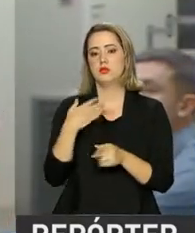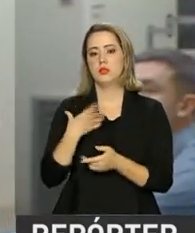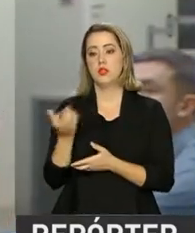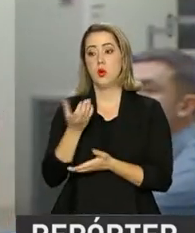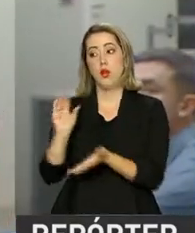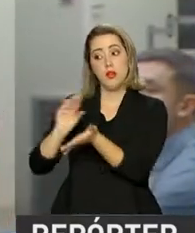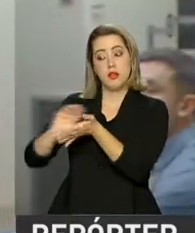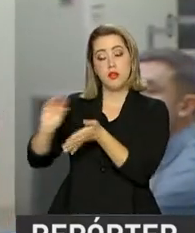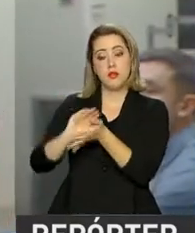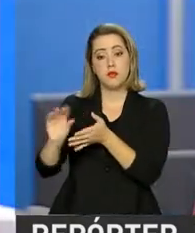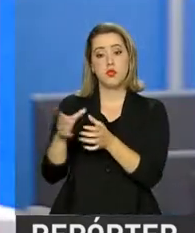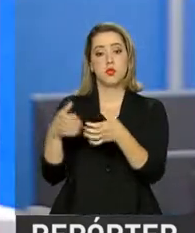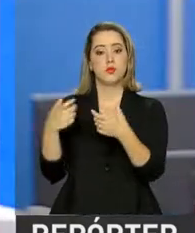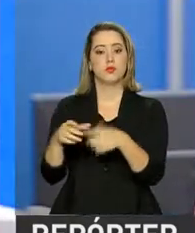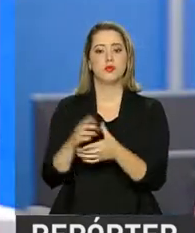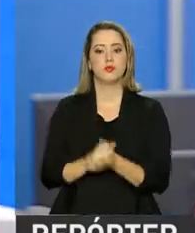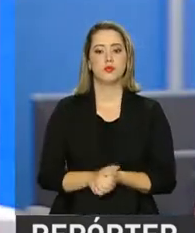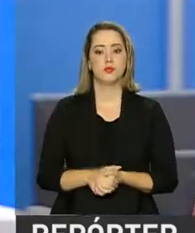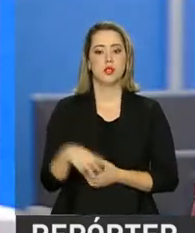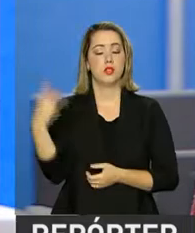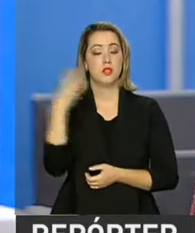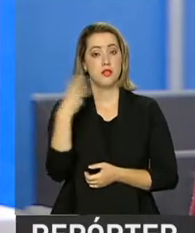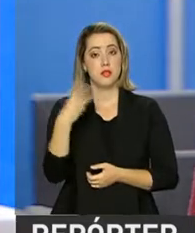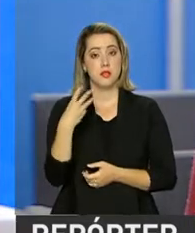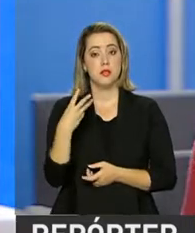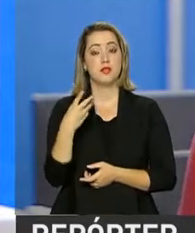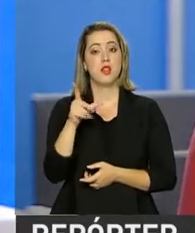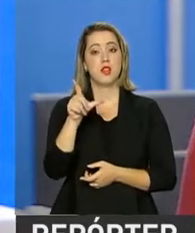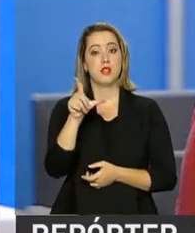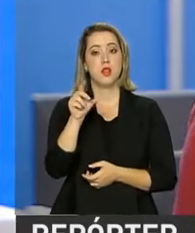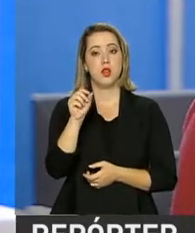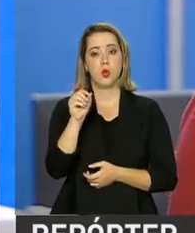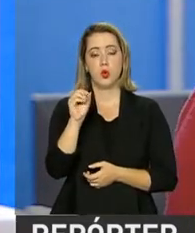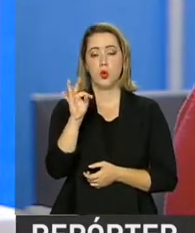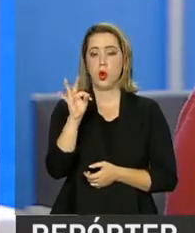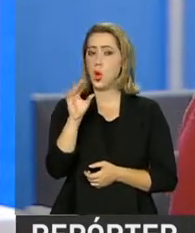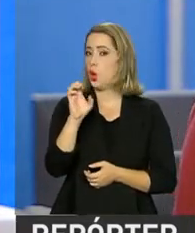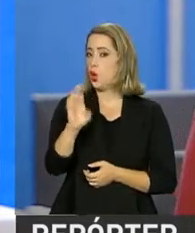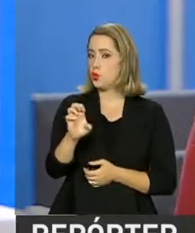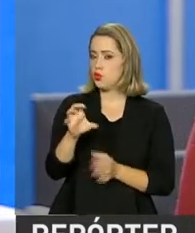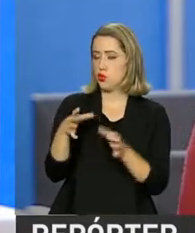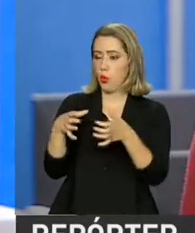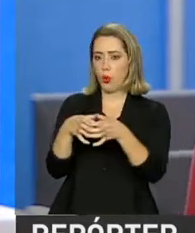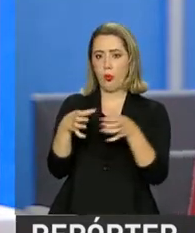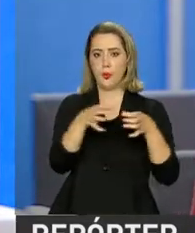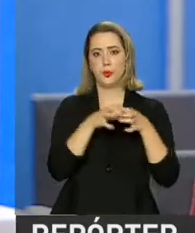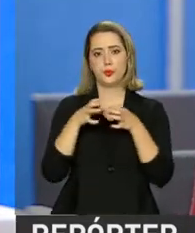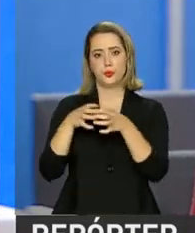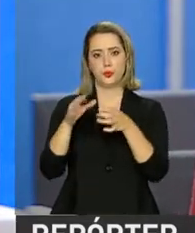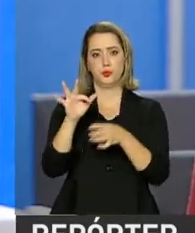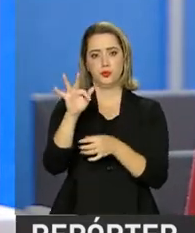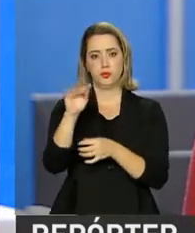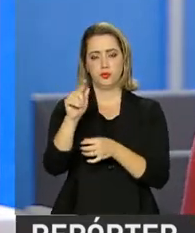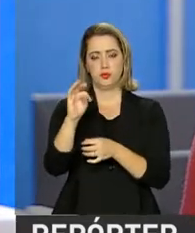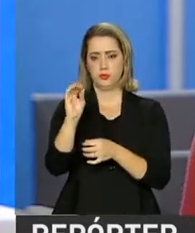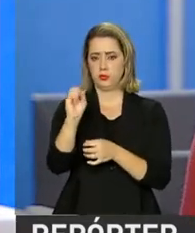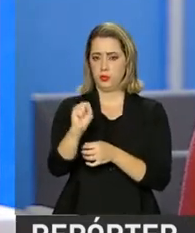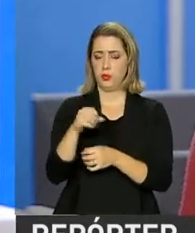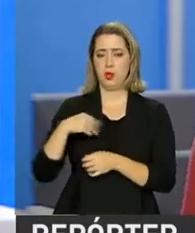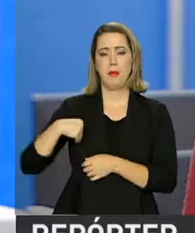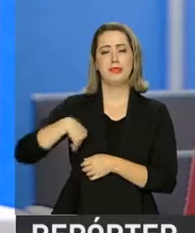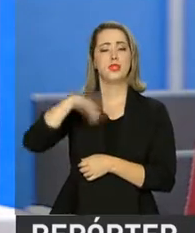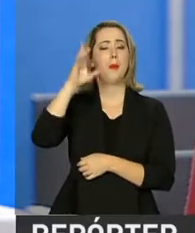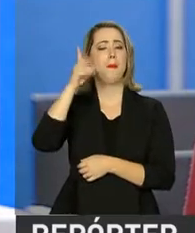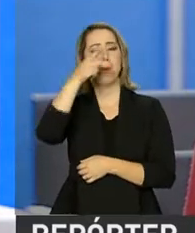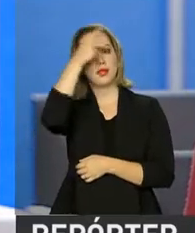em um Fundo de Investimento nesse terceiro lote de Contas inativas do FGTS quase 8 milhões de trabalhadores serão beneficiados